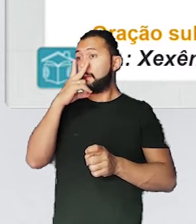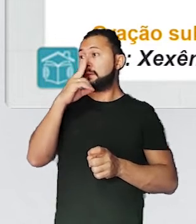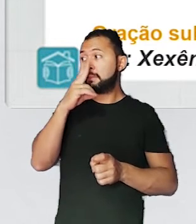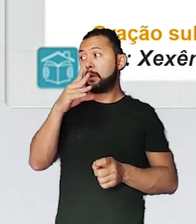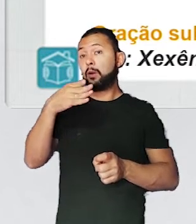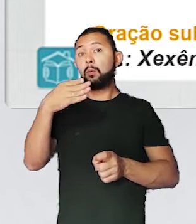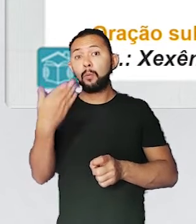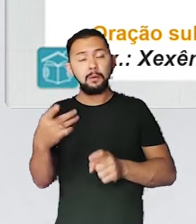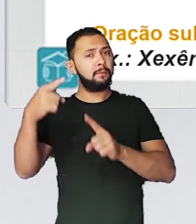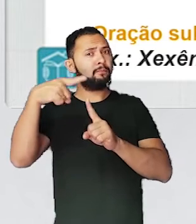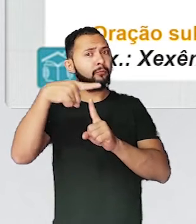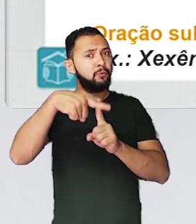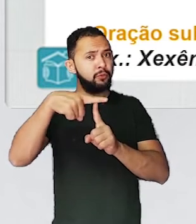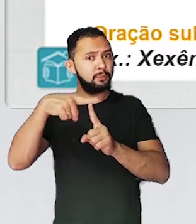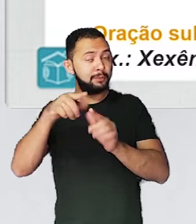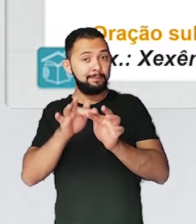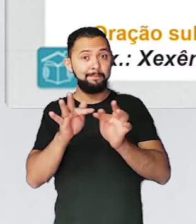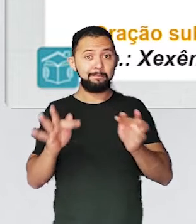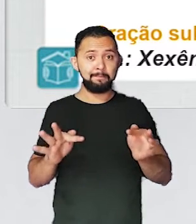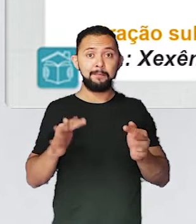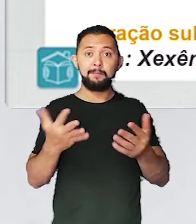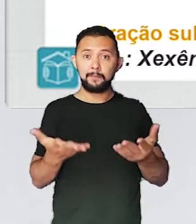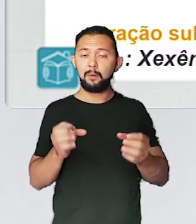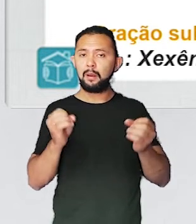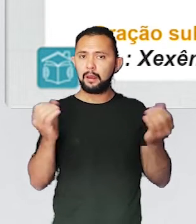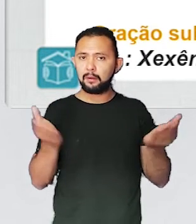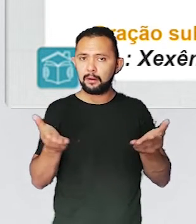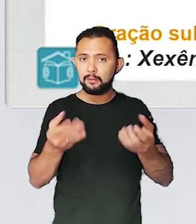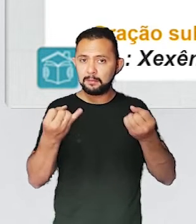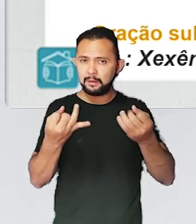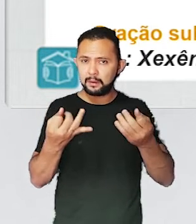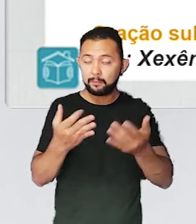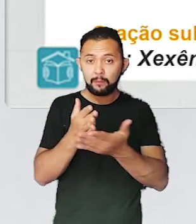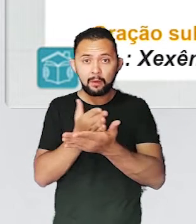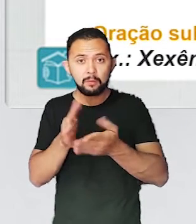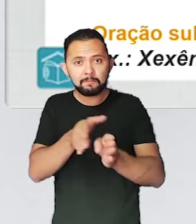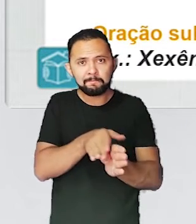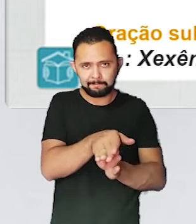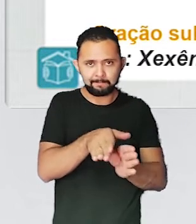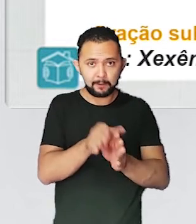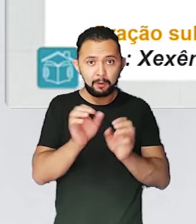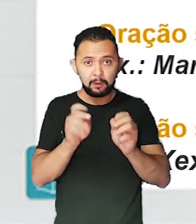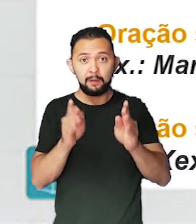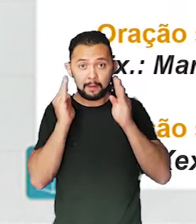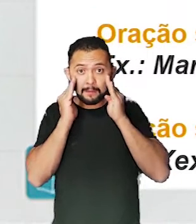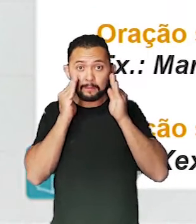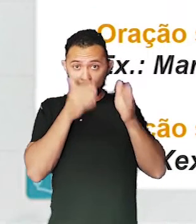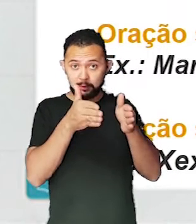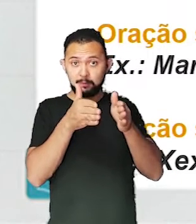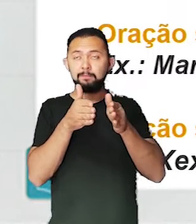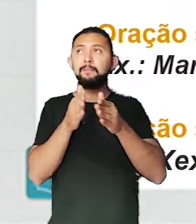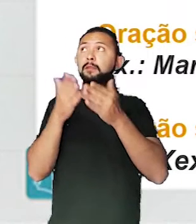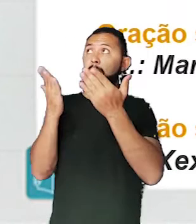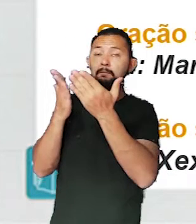assustados assim, meu Deus, professor, e agora? Eu vou aqui dar uns bisus para vocês, para ajudar vocês. Então vamos focar aqui no slide. Prestem